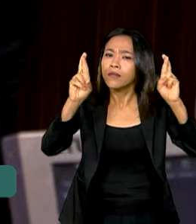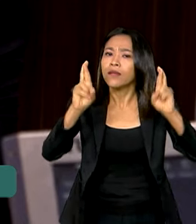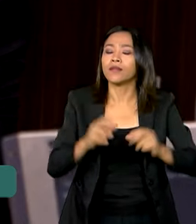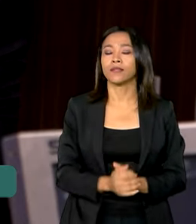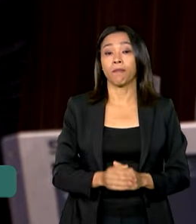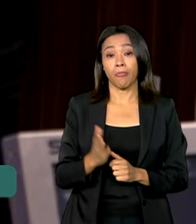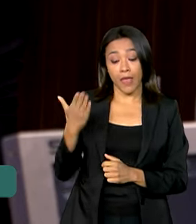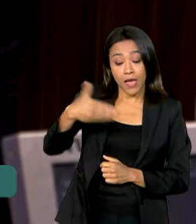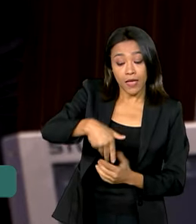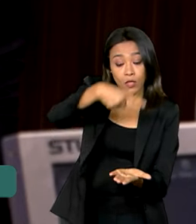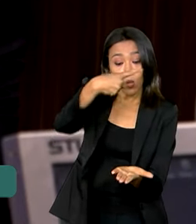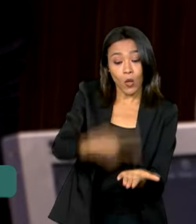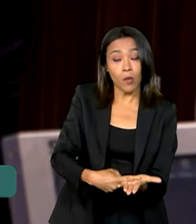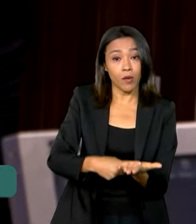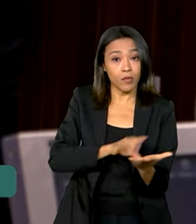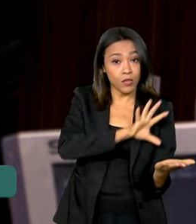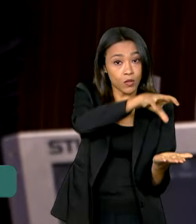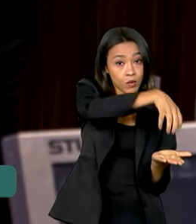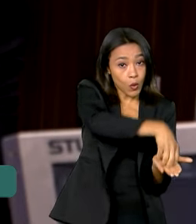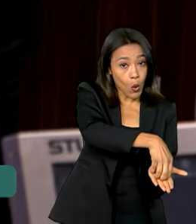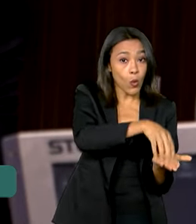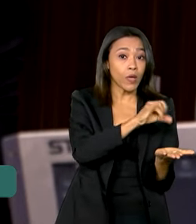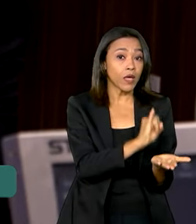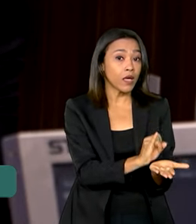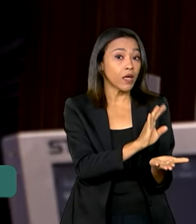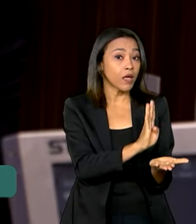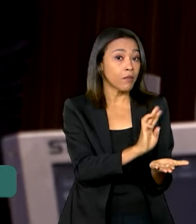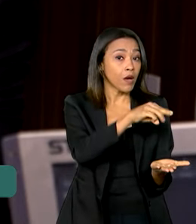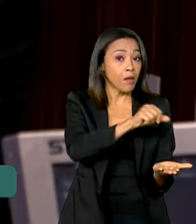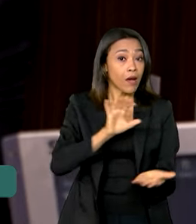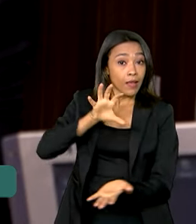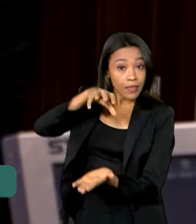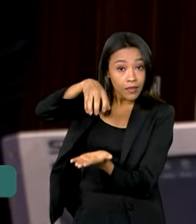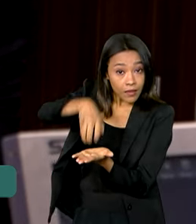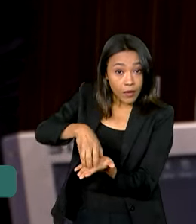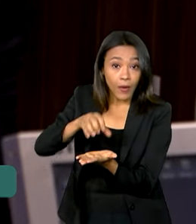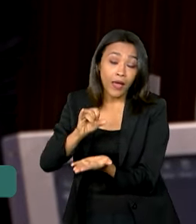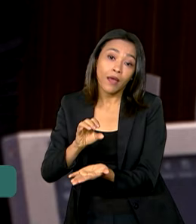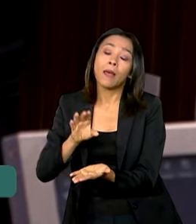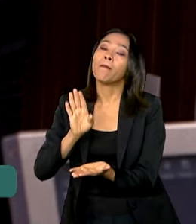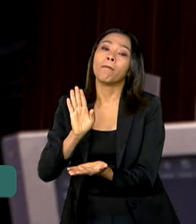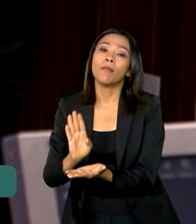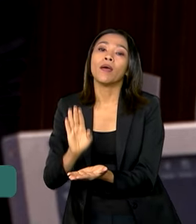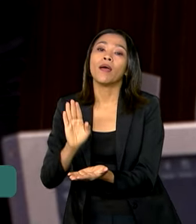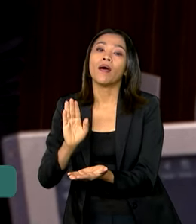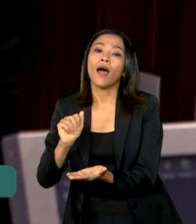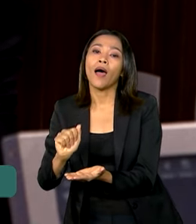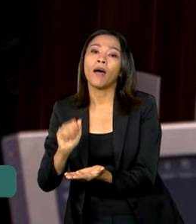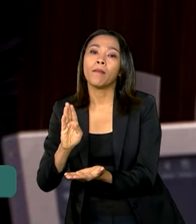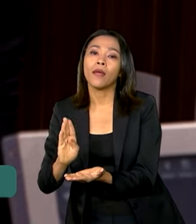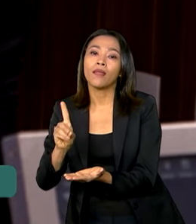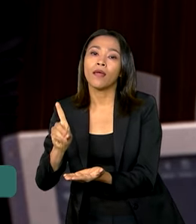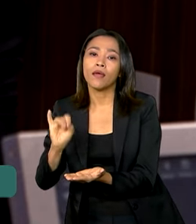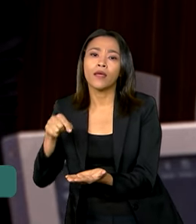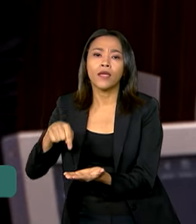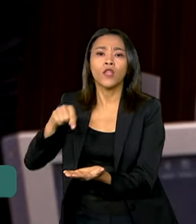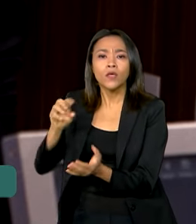acordo nosso com Ibama a gente criou na Bdi um programa chamado destrava Brasil para destravar